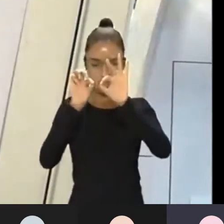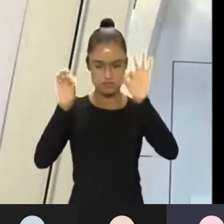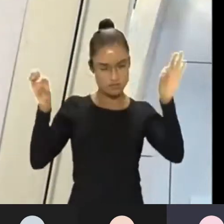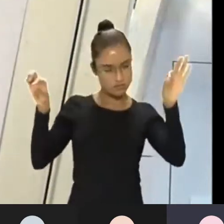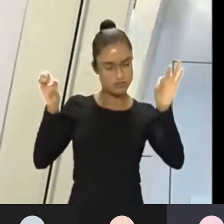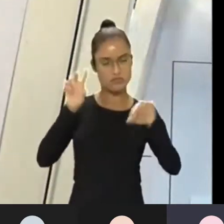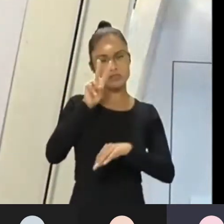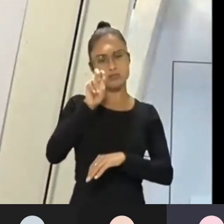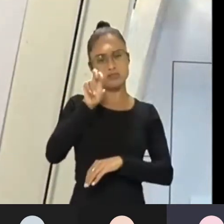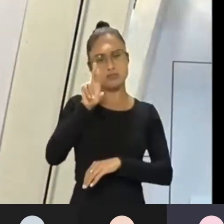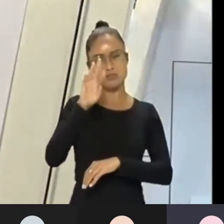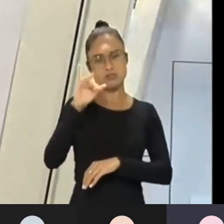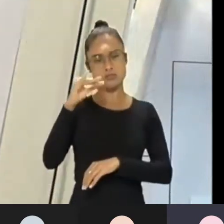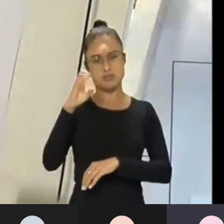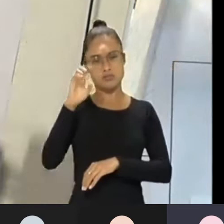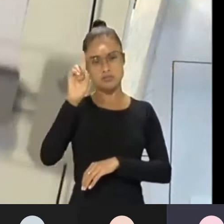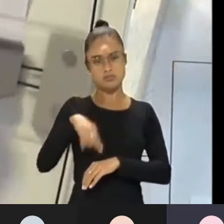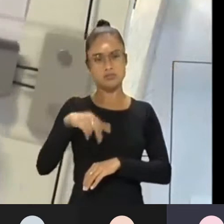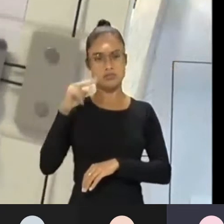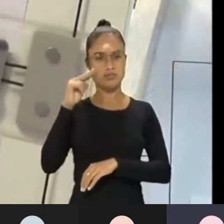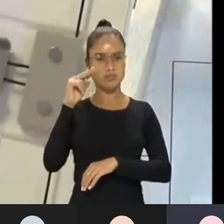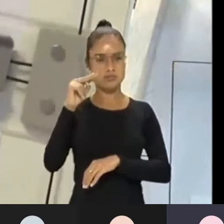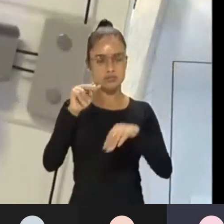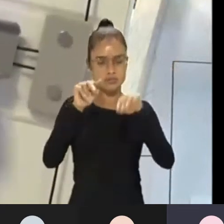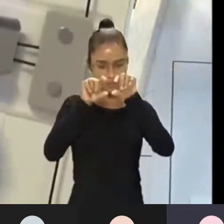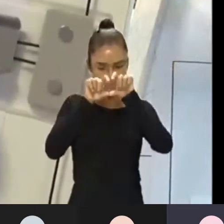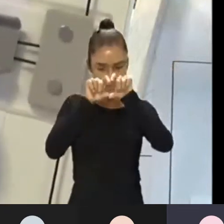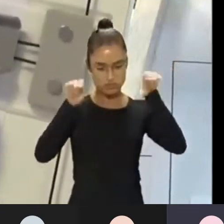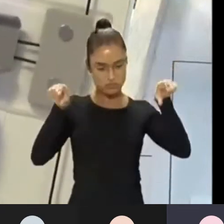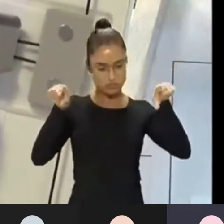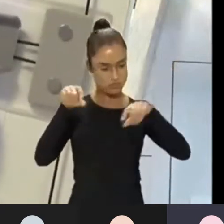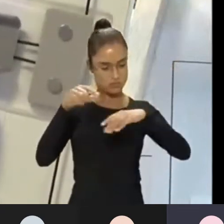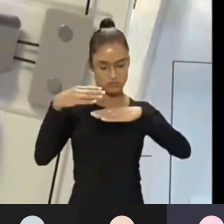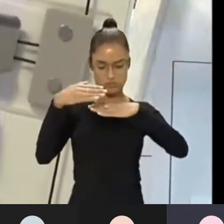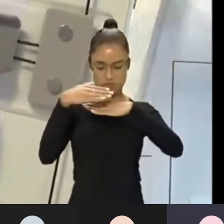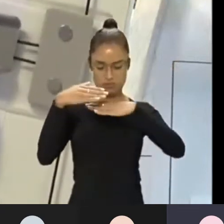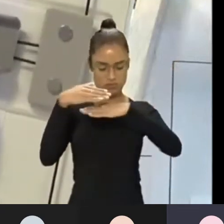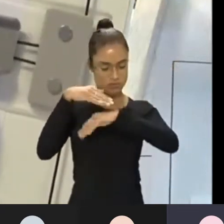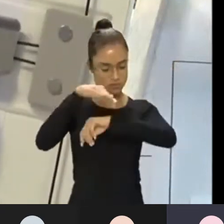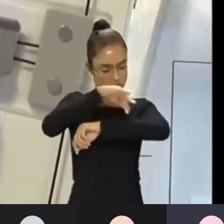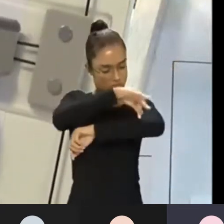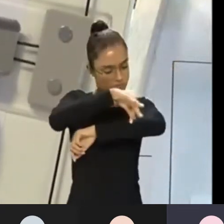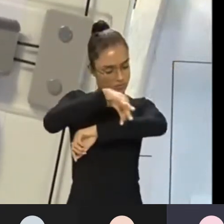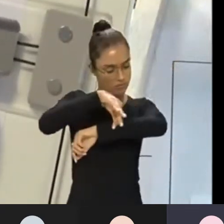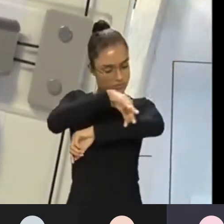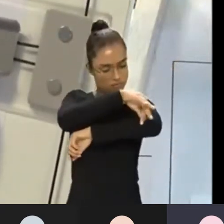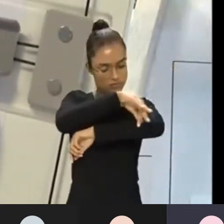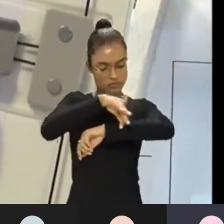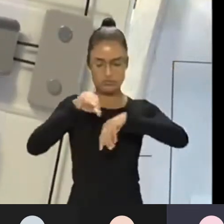Eu uso a régua paralela para manter o paralelismo.